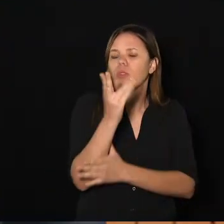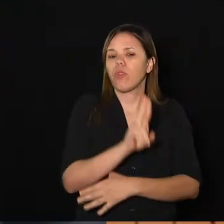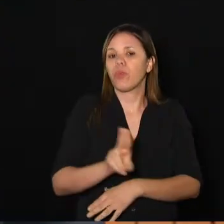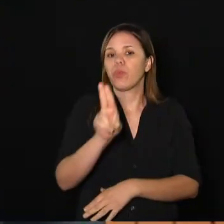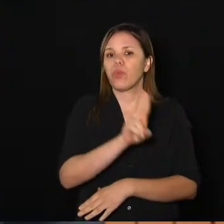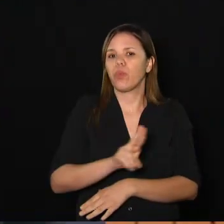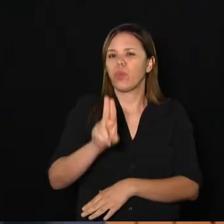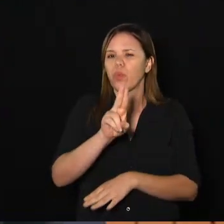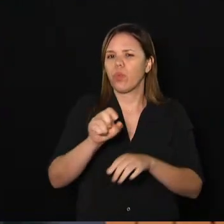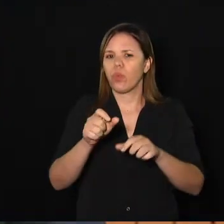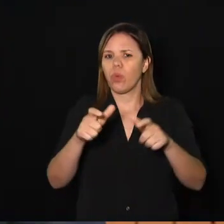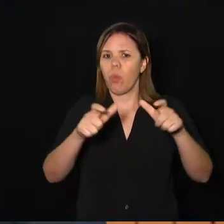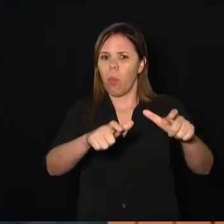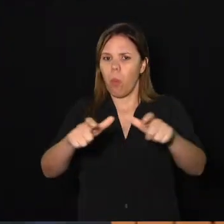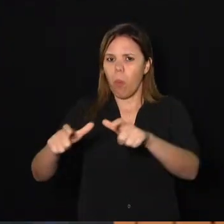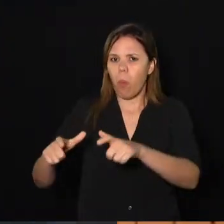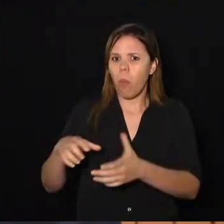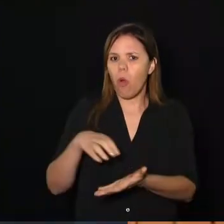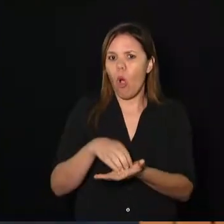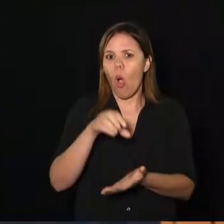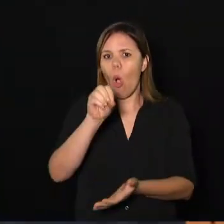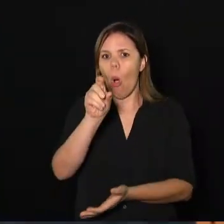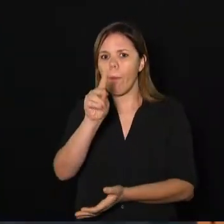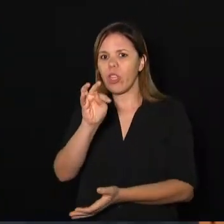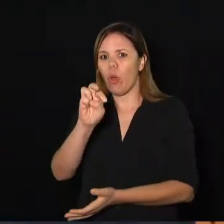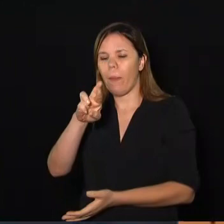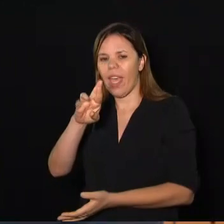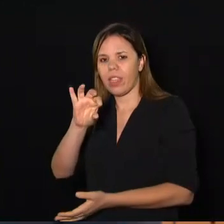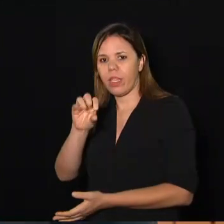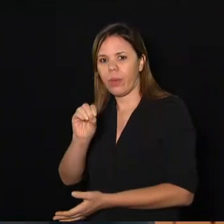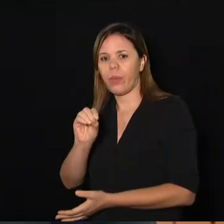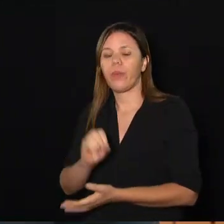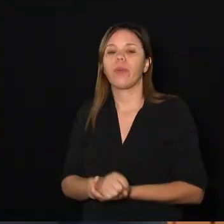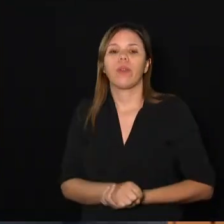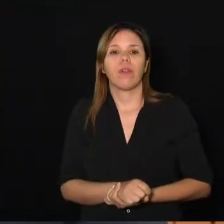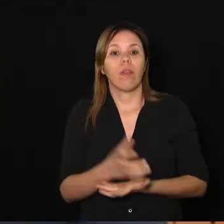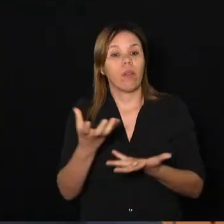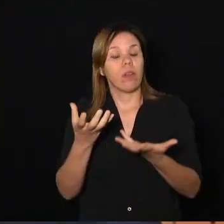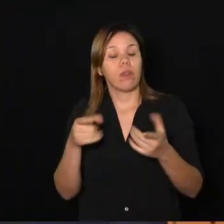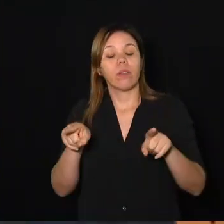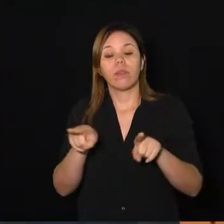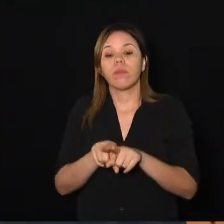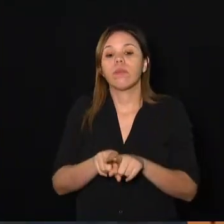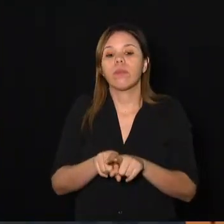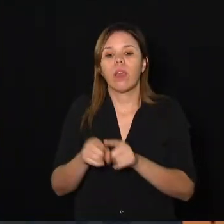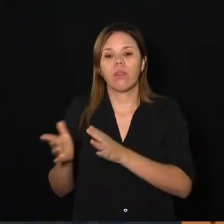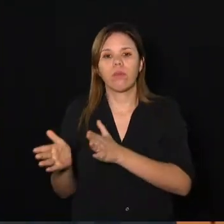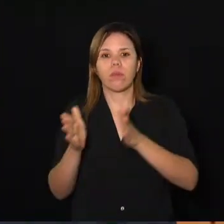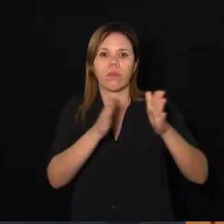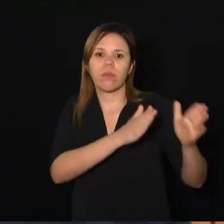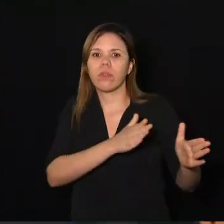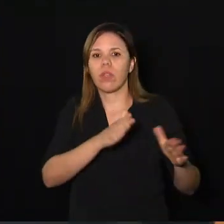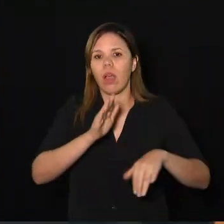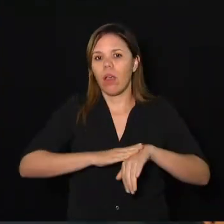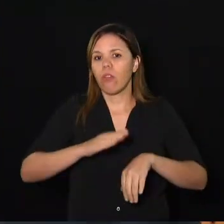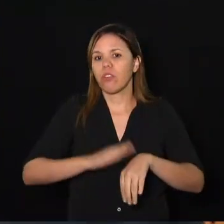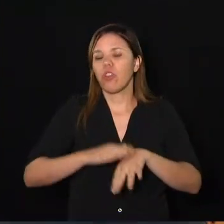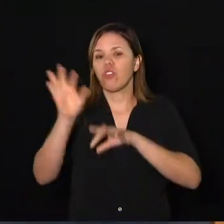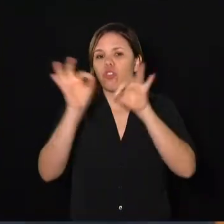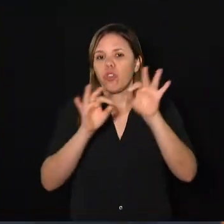para gabinetes optométricos queria no meu sentido também, aqui já do meu lado, autor do projeto